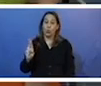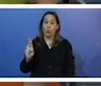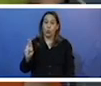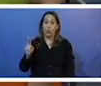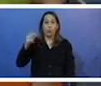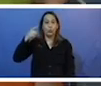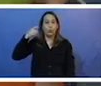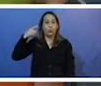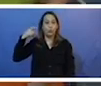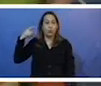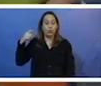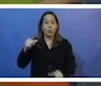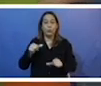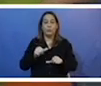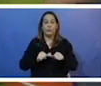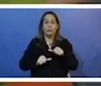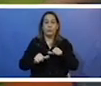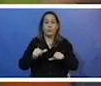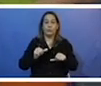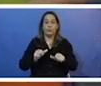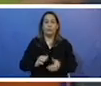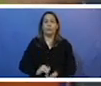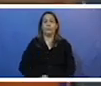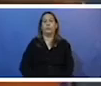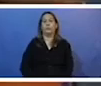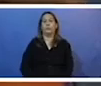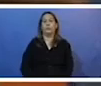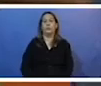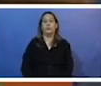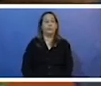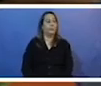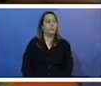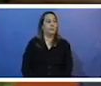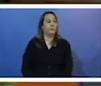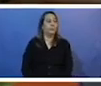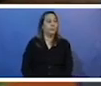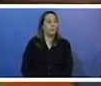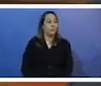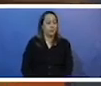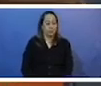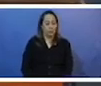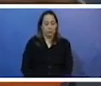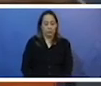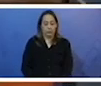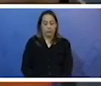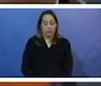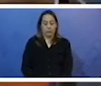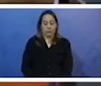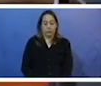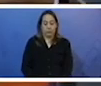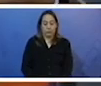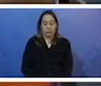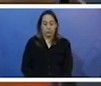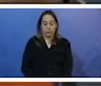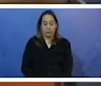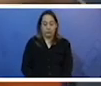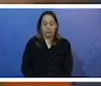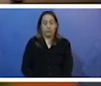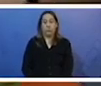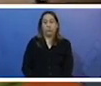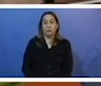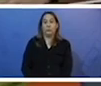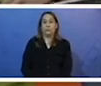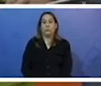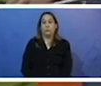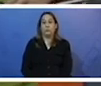falamos U. Certo? Pronunciamos a letra U. Quando essas vogais estão